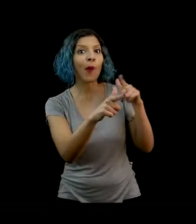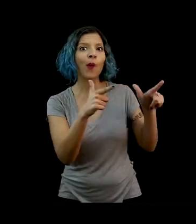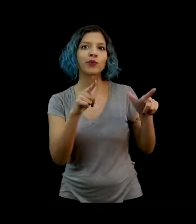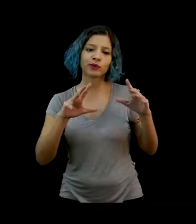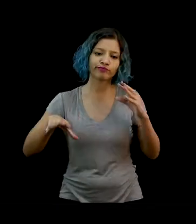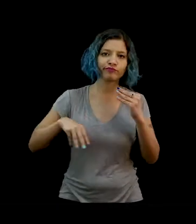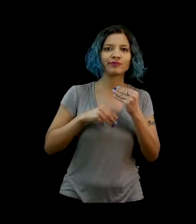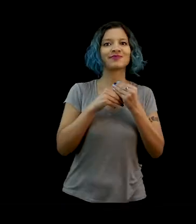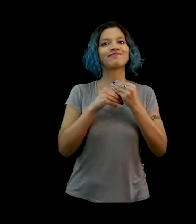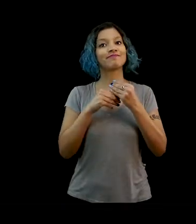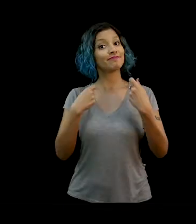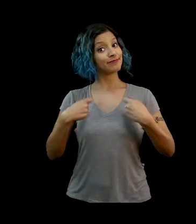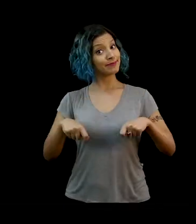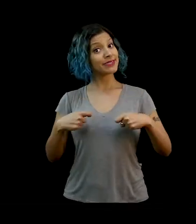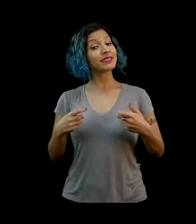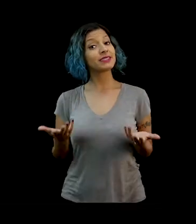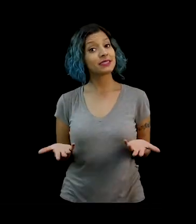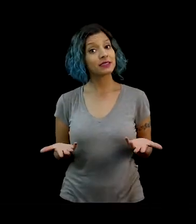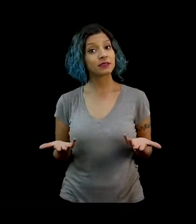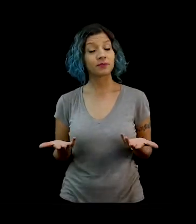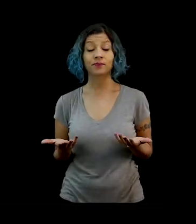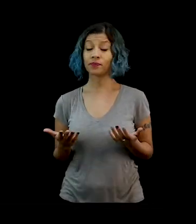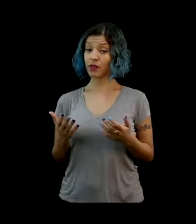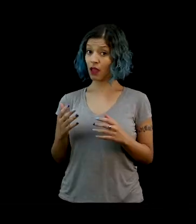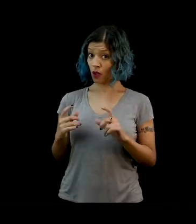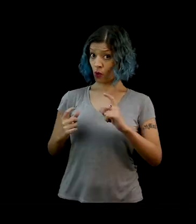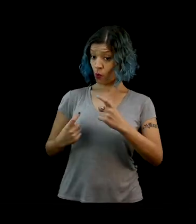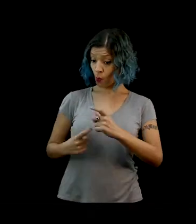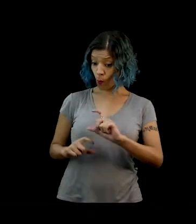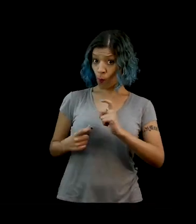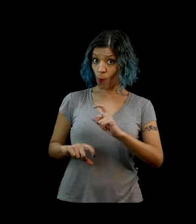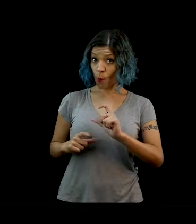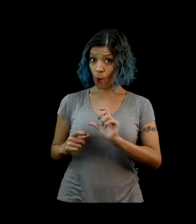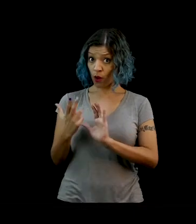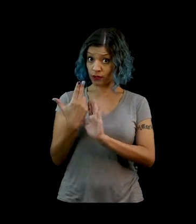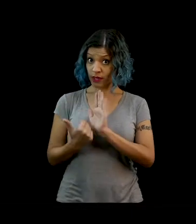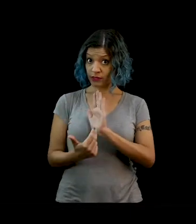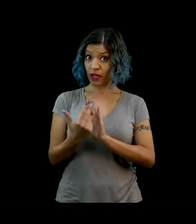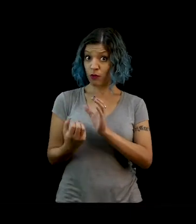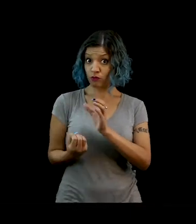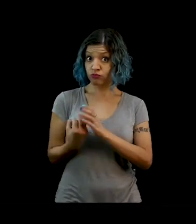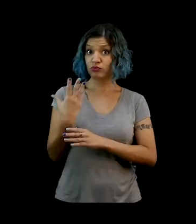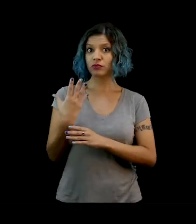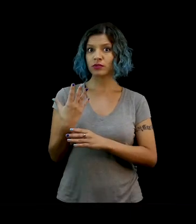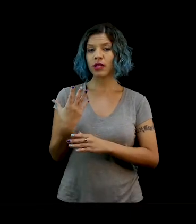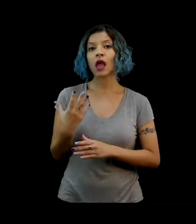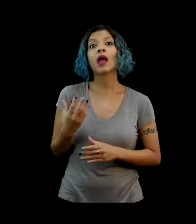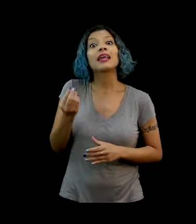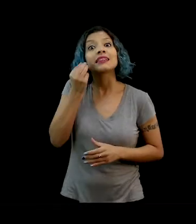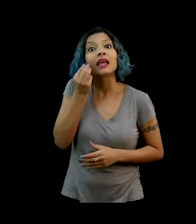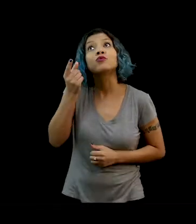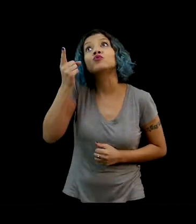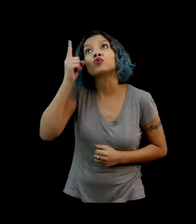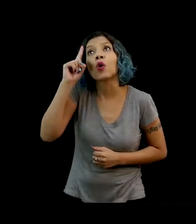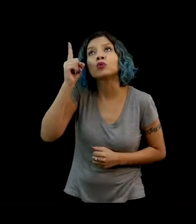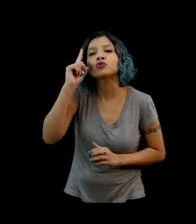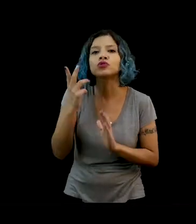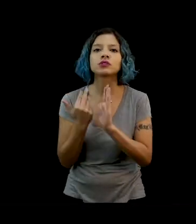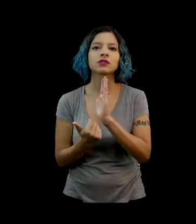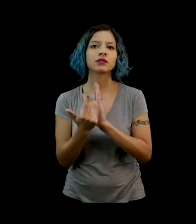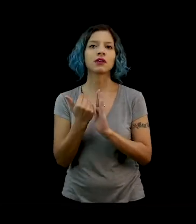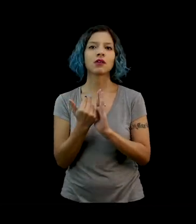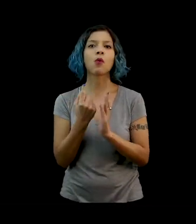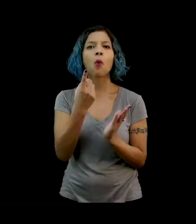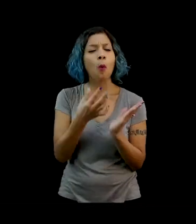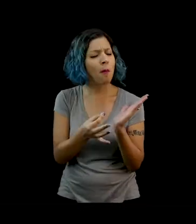quadrinho eu tento não passar e sem desenhar nem que seja uma página por dia eu tento não me